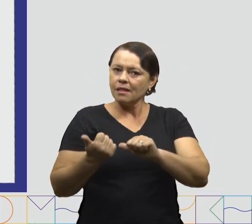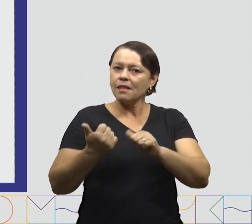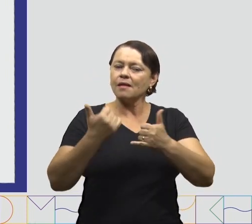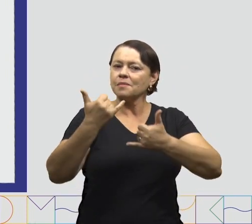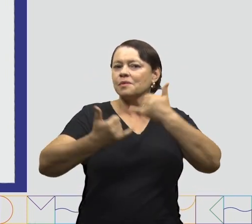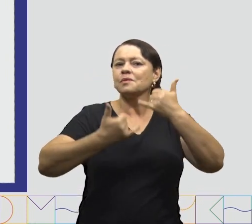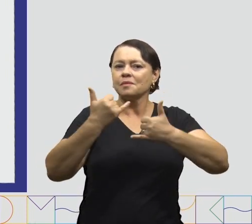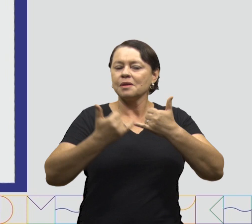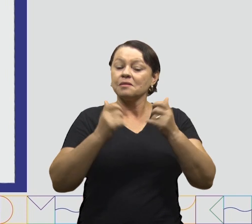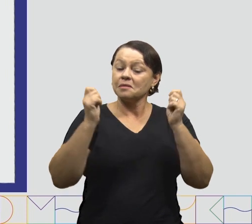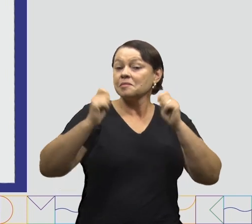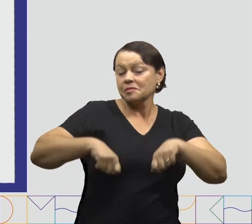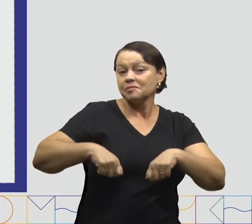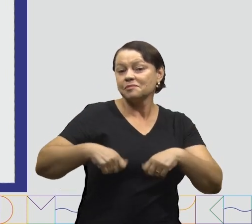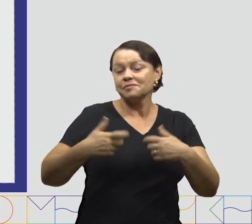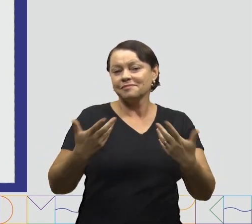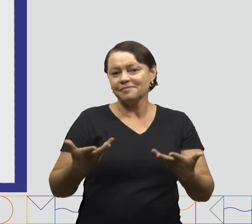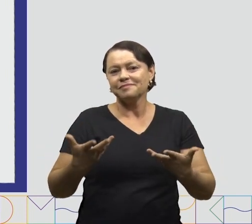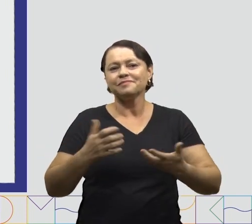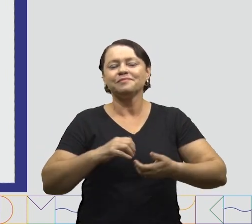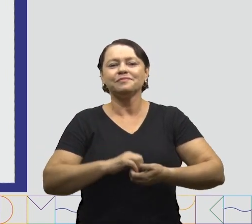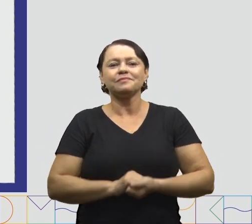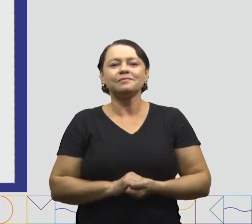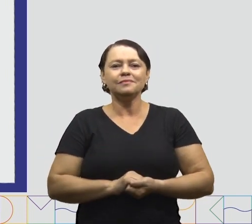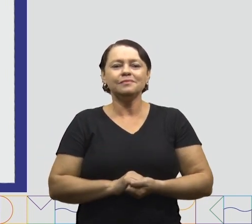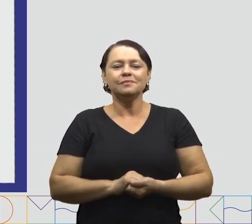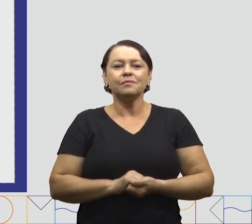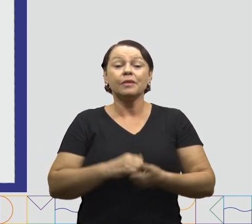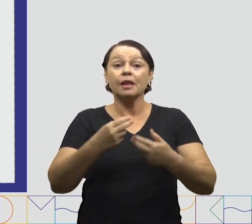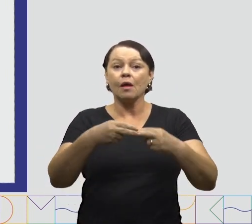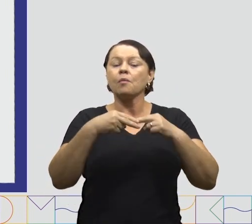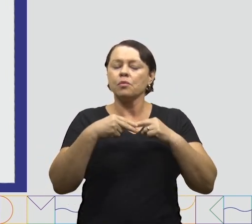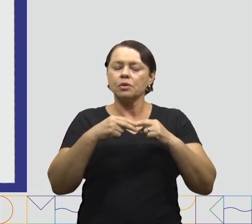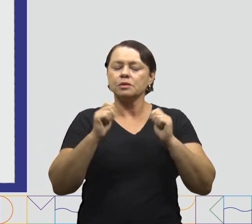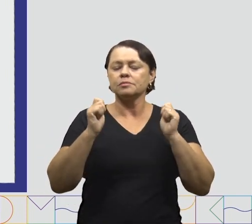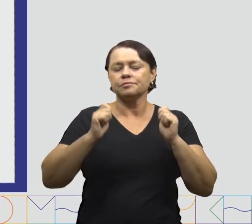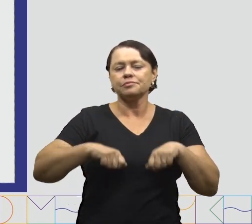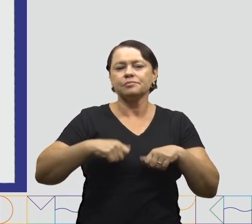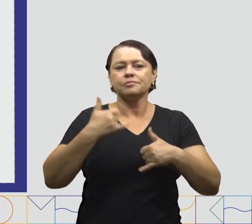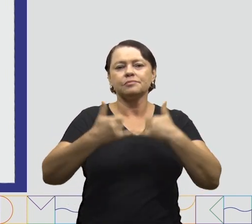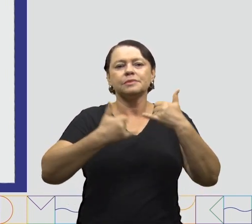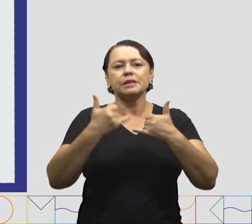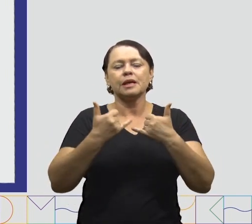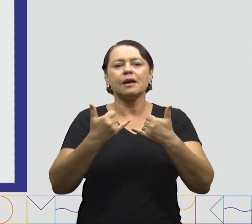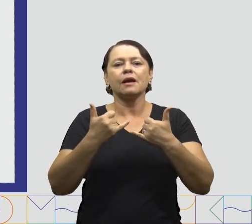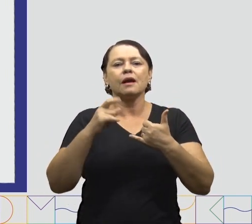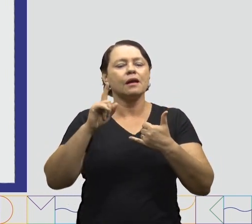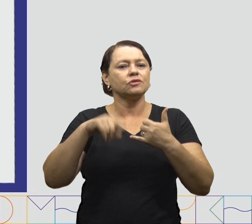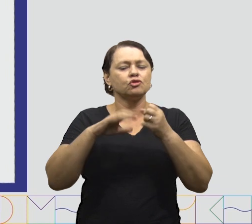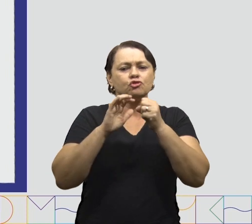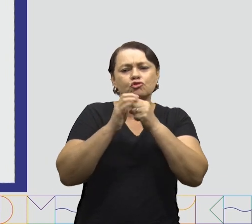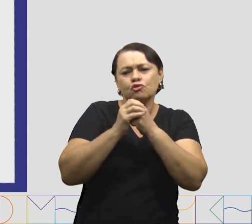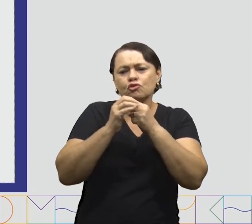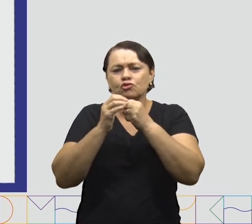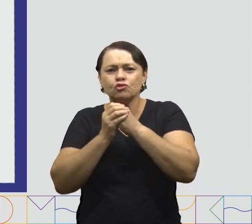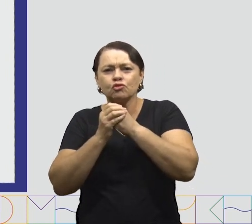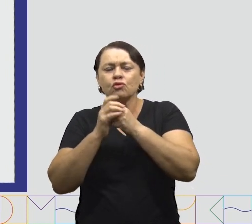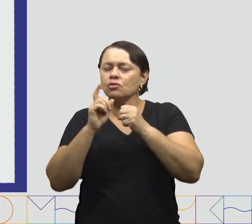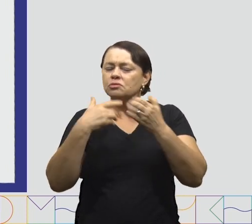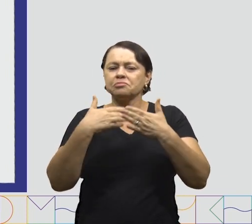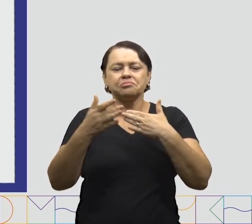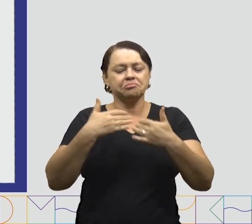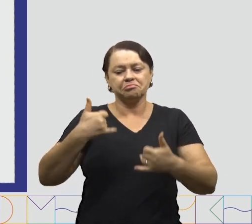adaptou a brincadeira para que ela fosse possível. Então a gente pode brincar de esconde-esconde em todas as idades. Para isso, é só